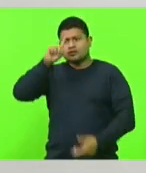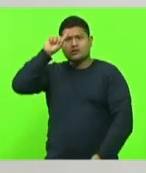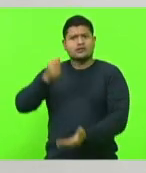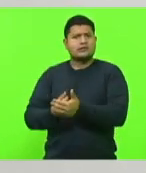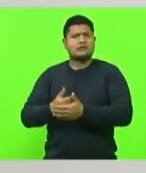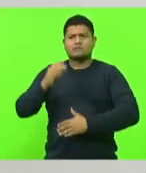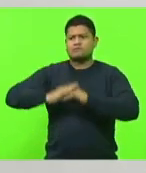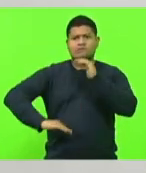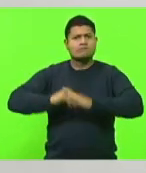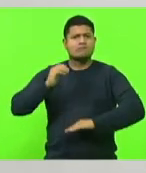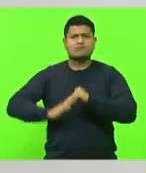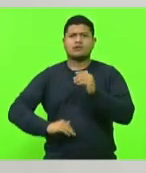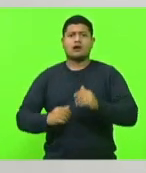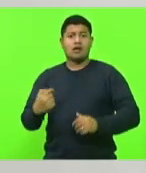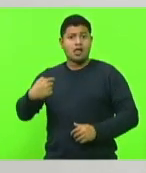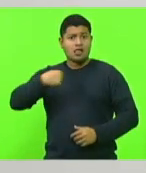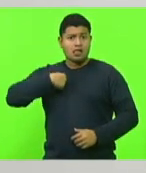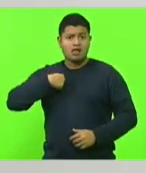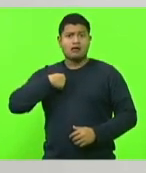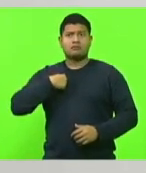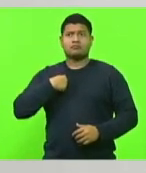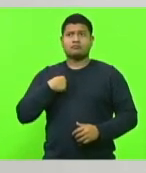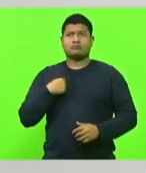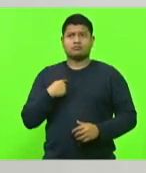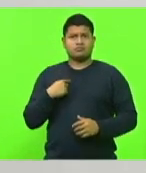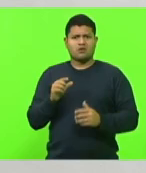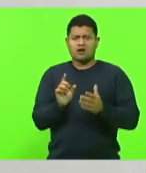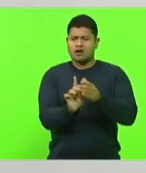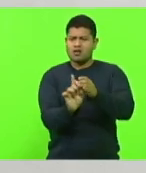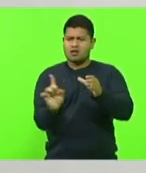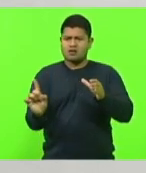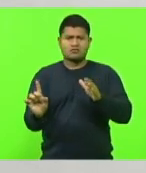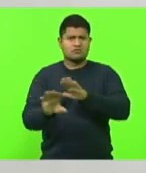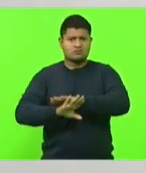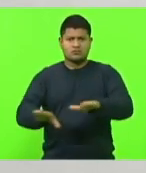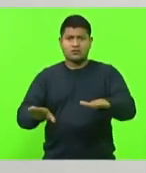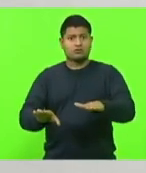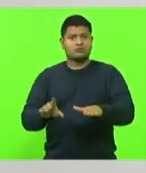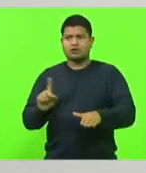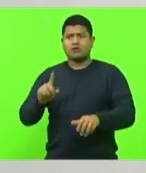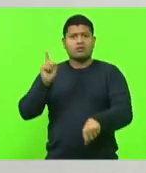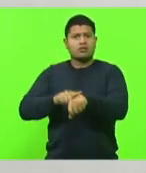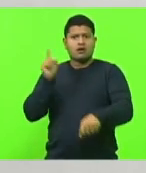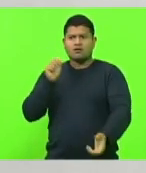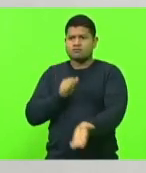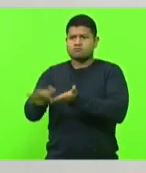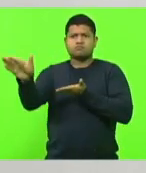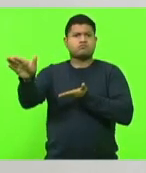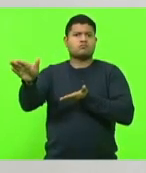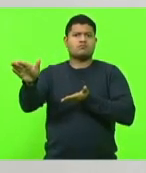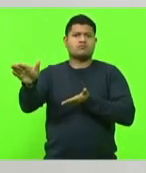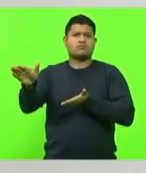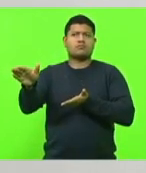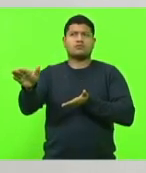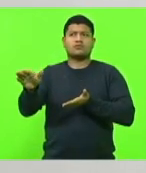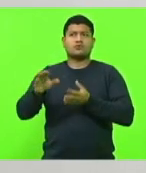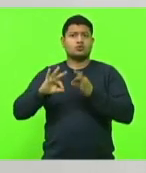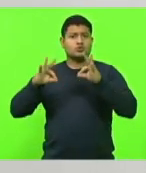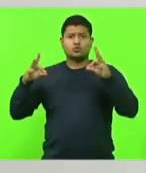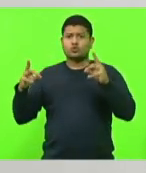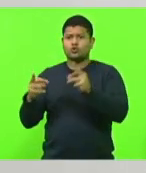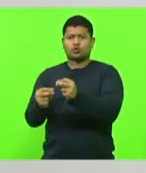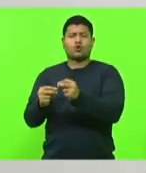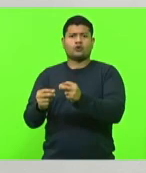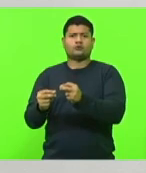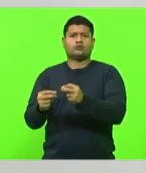Eu já teria, no mínimo, não é só afastado, não. Já teria expulso ele da corporação. Todos os envolvidos